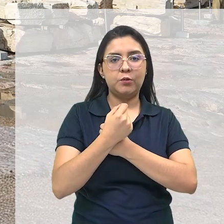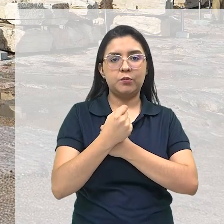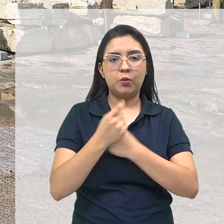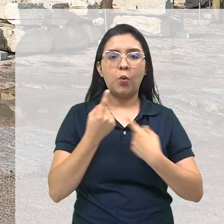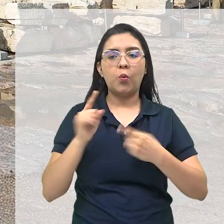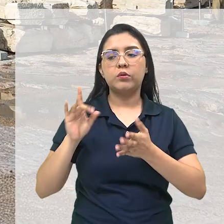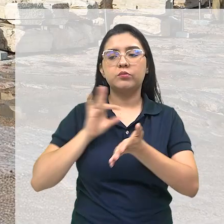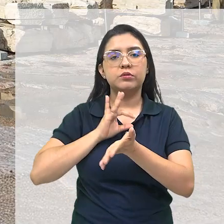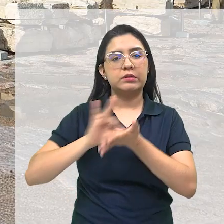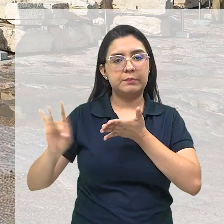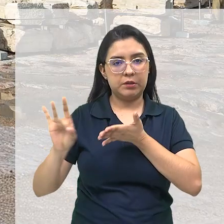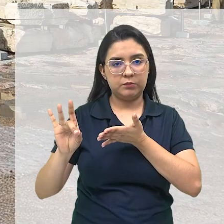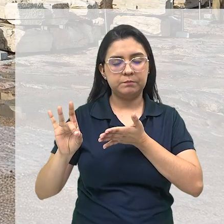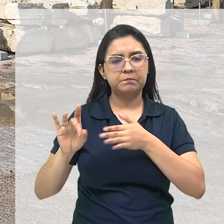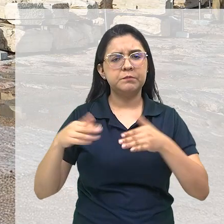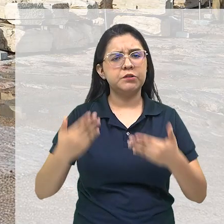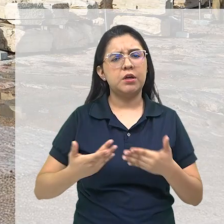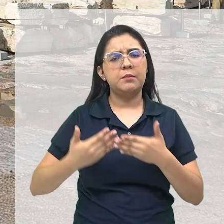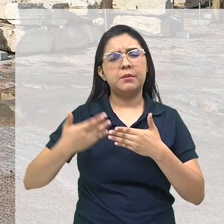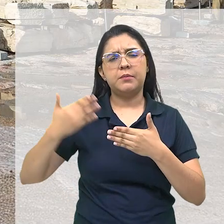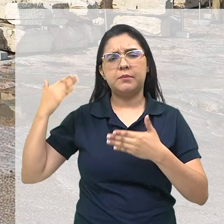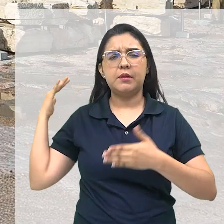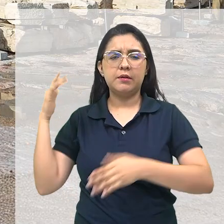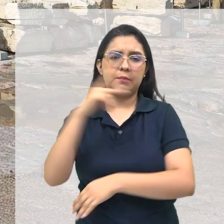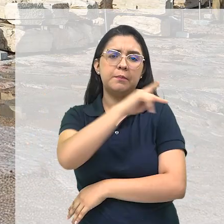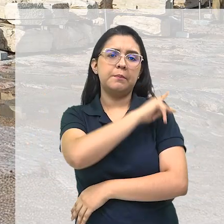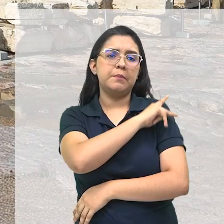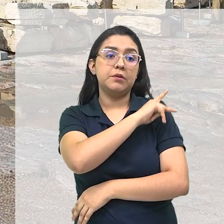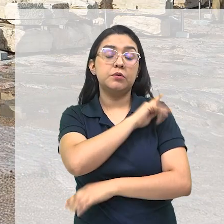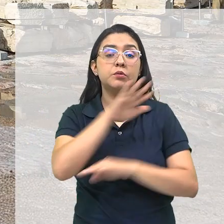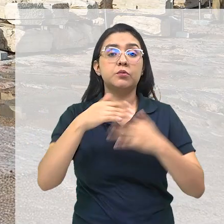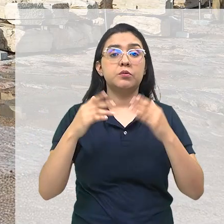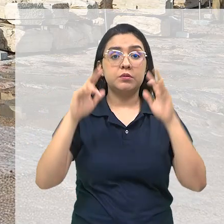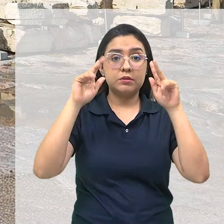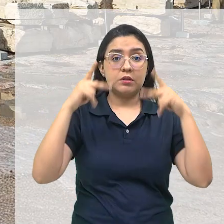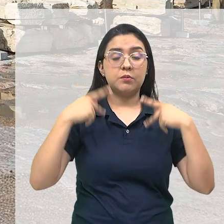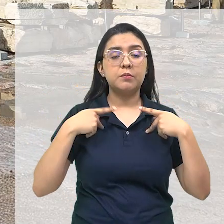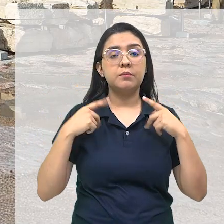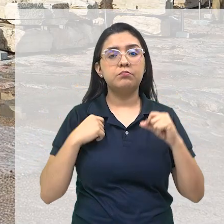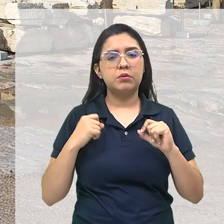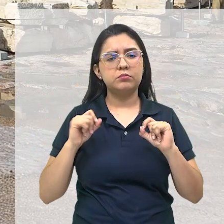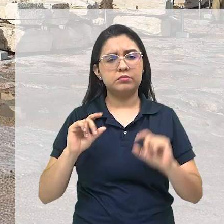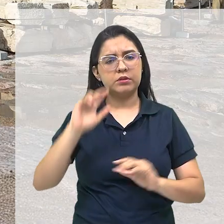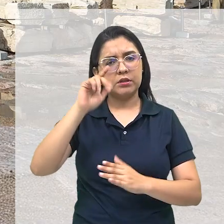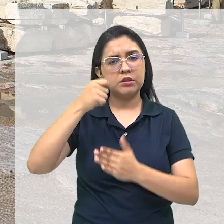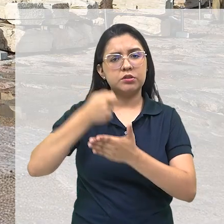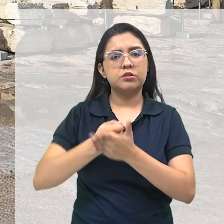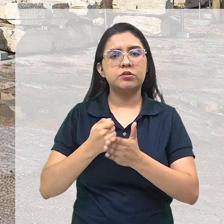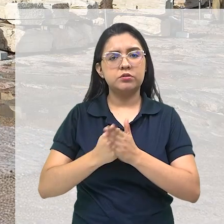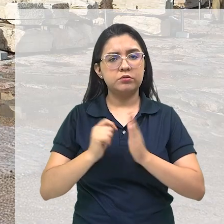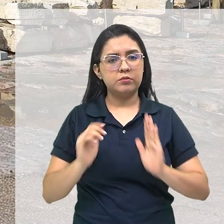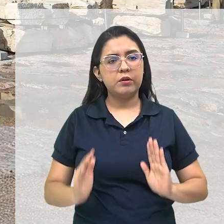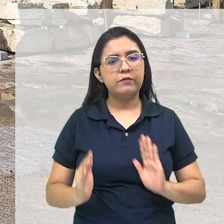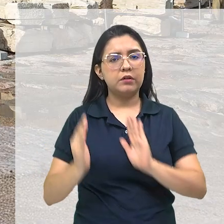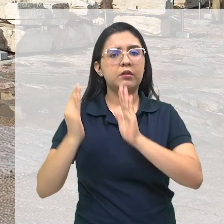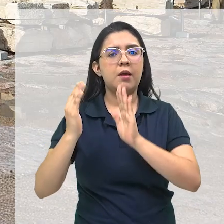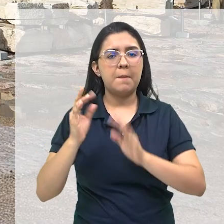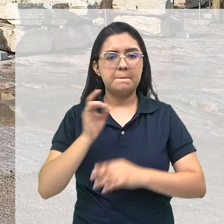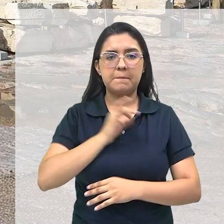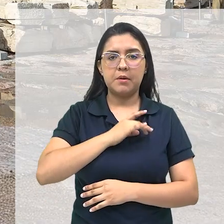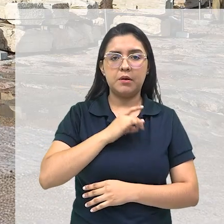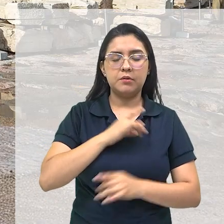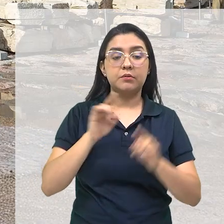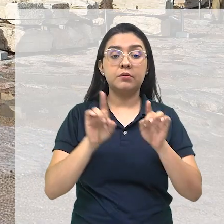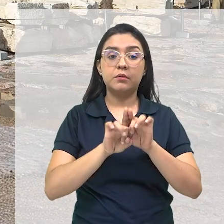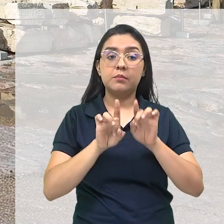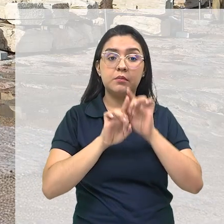inimigos. Isso vem desde lá da pré-história, quando o ser humano, então, decidiu enfrentar seus próprios medos,